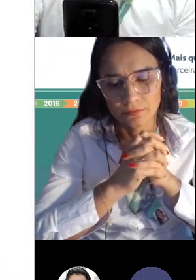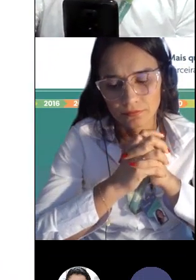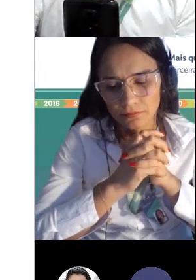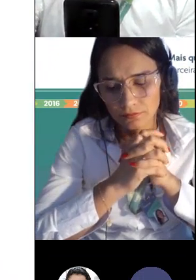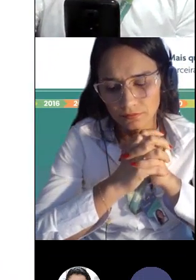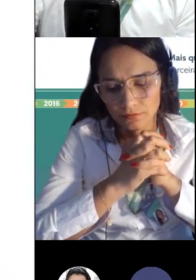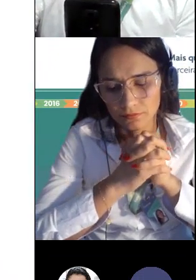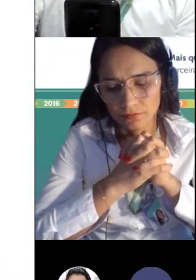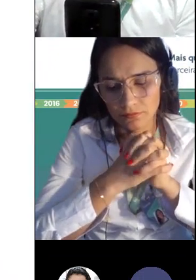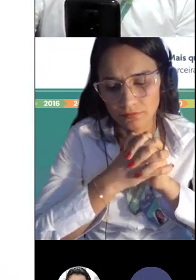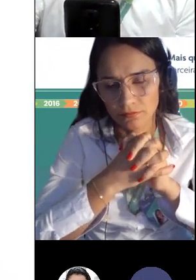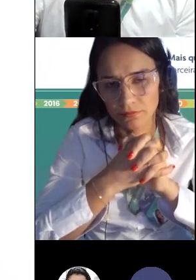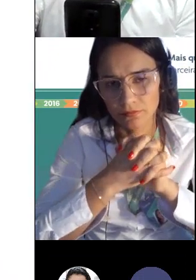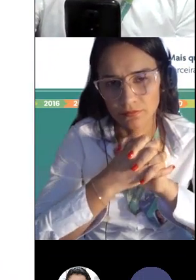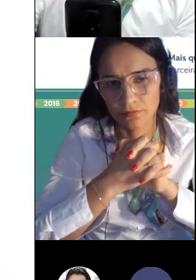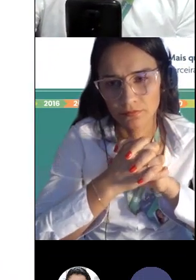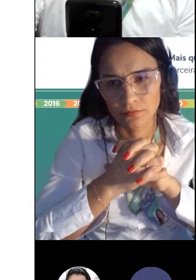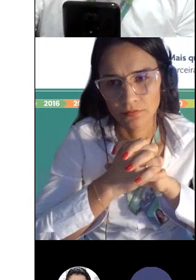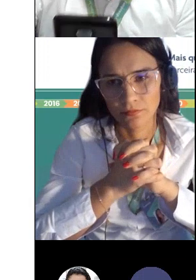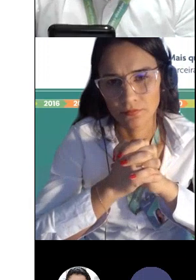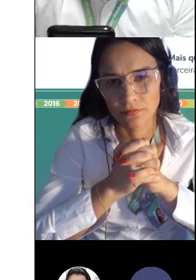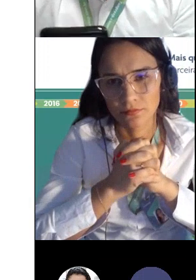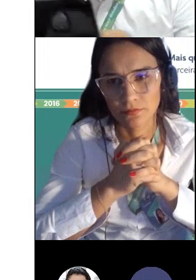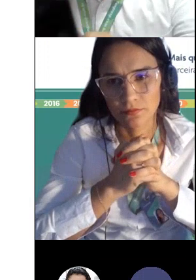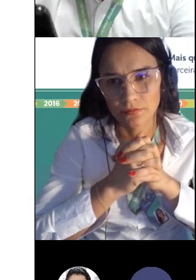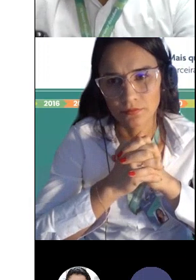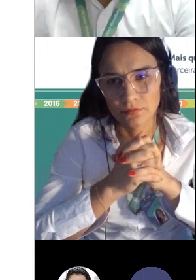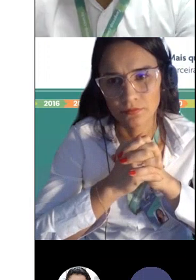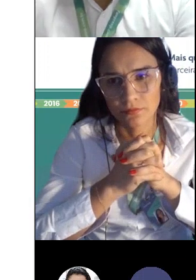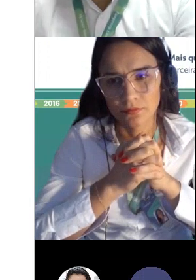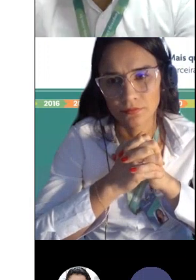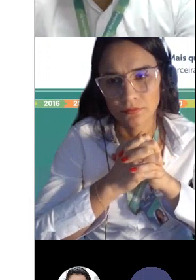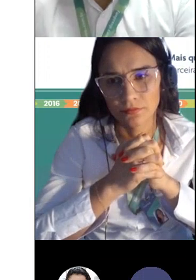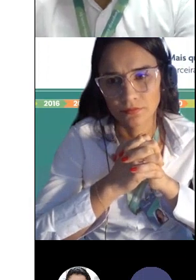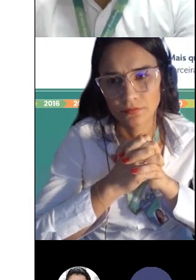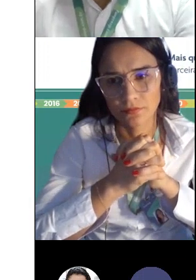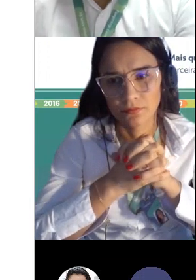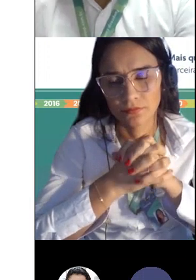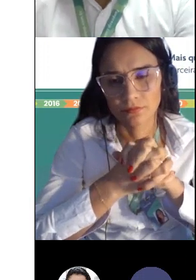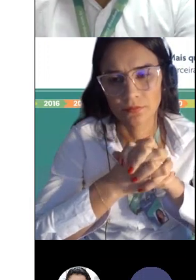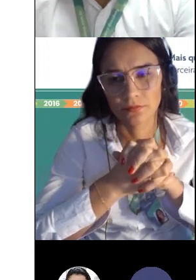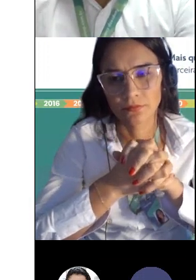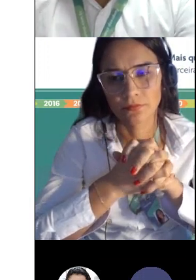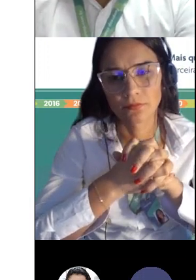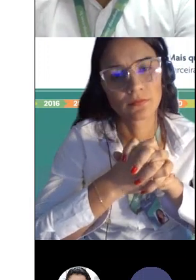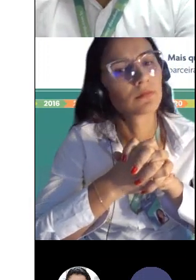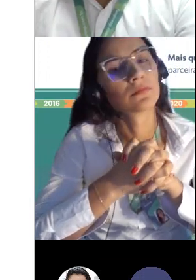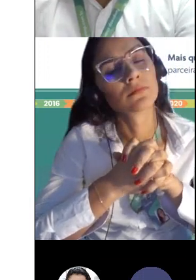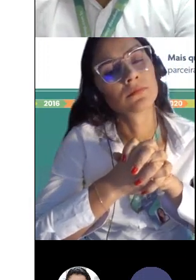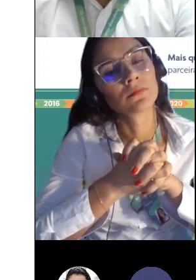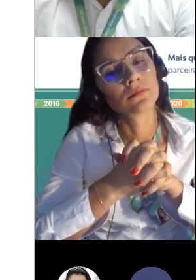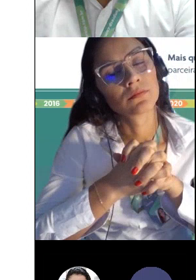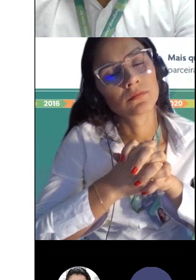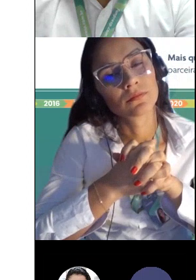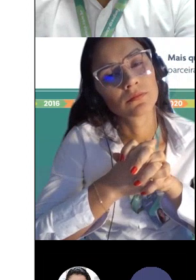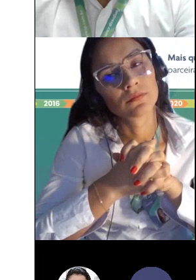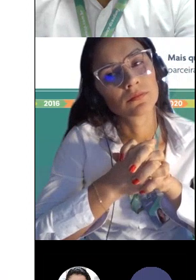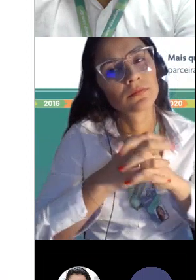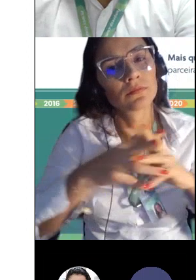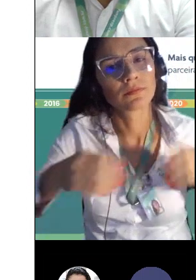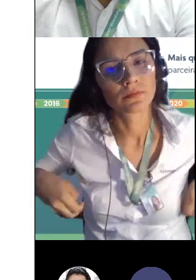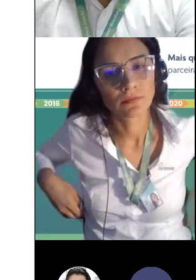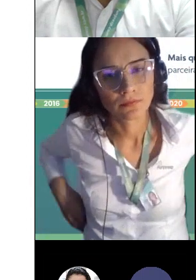do fundo coletivo, portanto, ele vai receber sempre o que tiver no saldo da conta individual. Em contrapartida, só vai ter o desconto